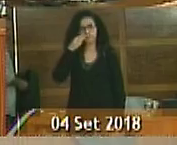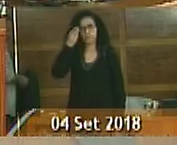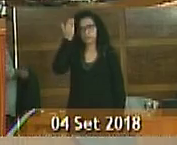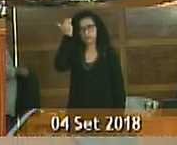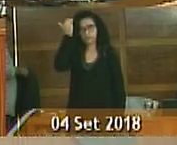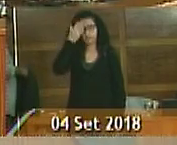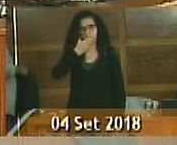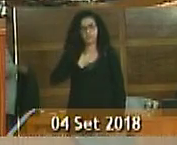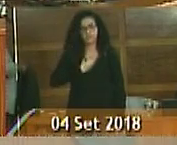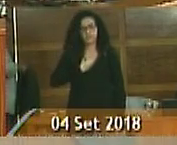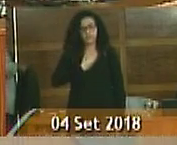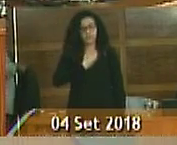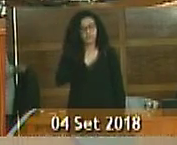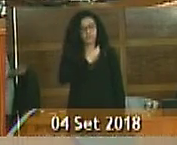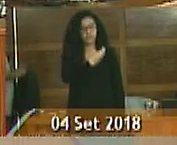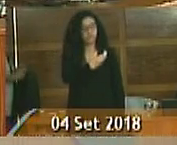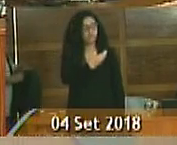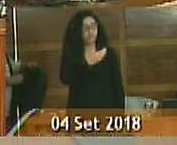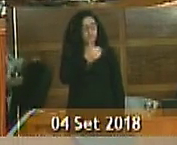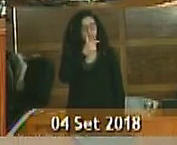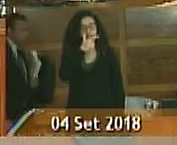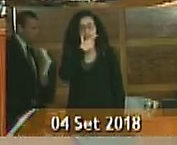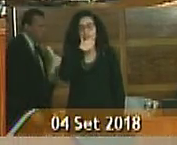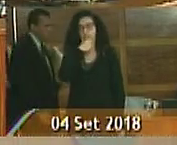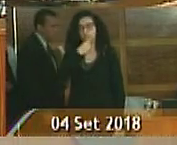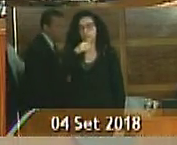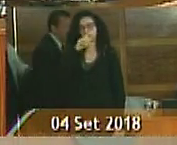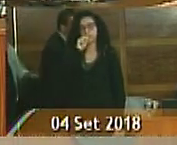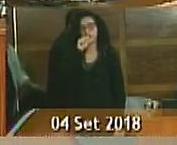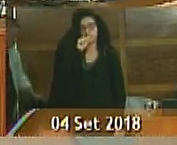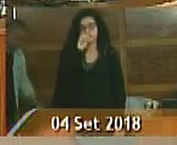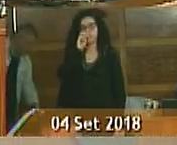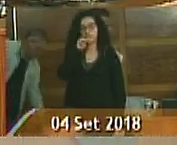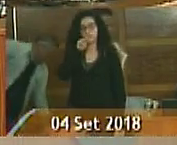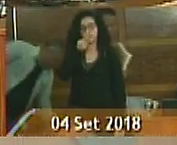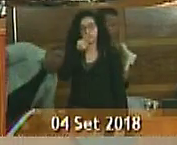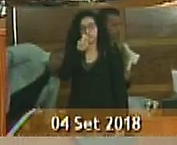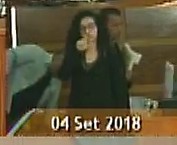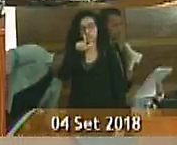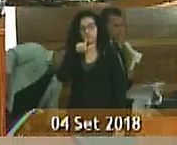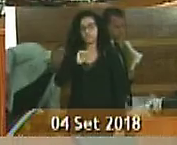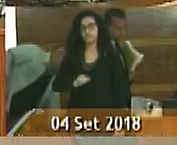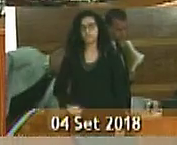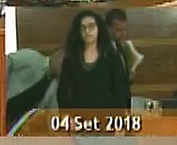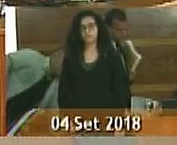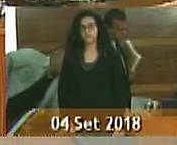Coelho, concedendo a medalha honorífica mérito Lopes Trovão, o senhor Samuel da Costa Rangel.